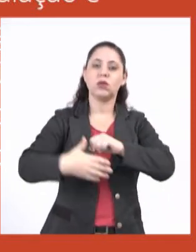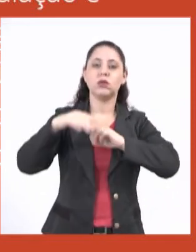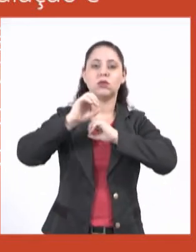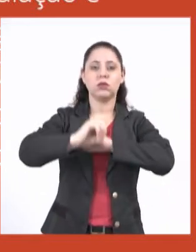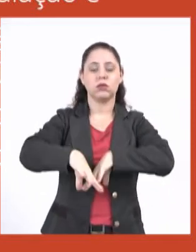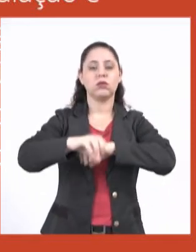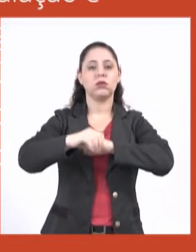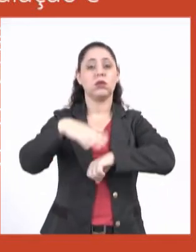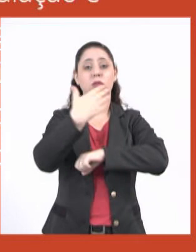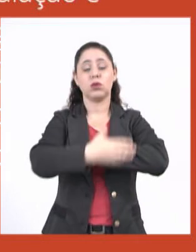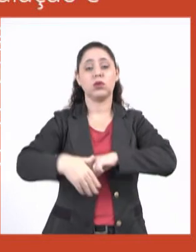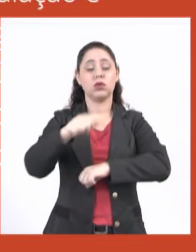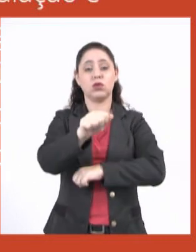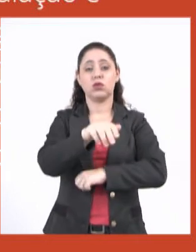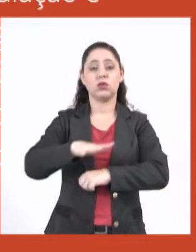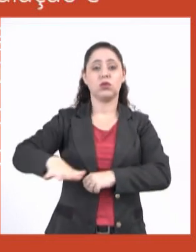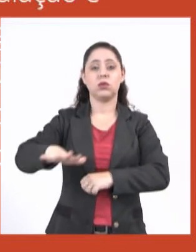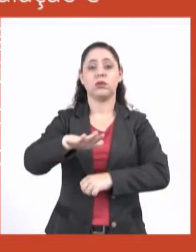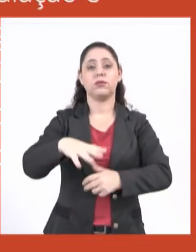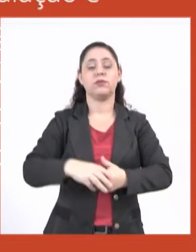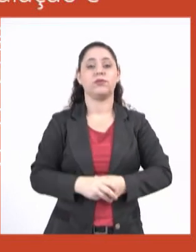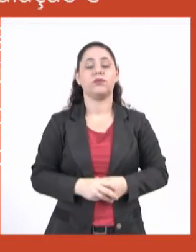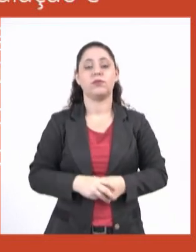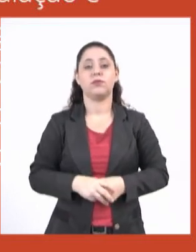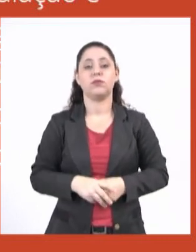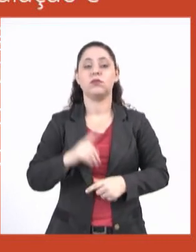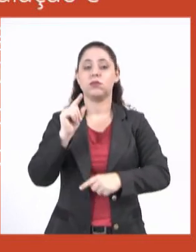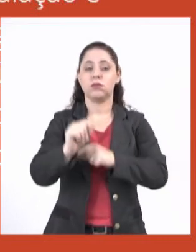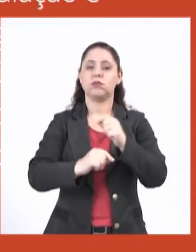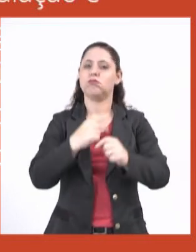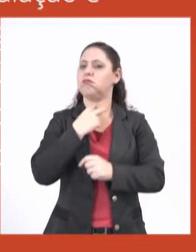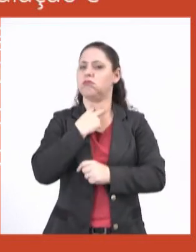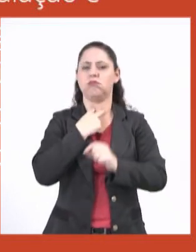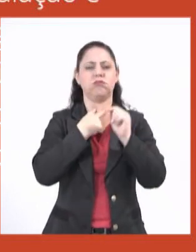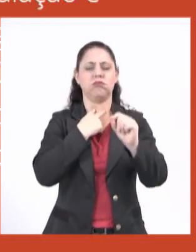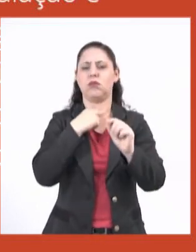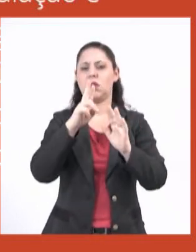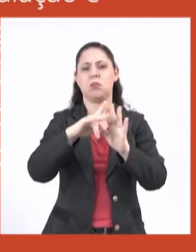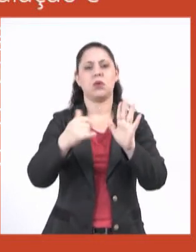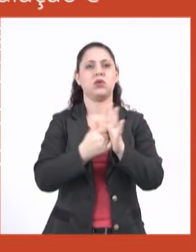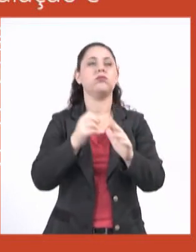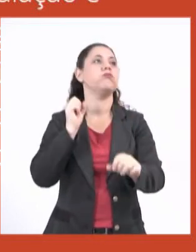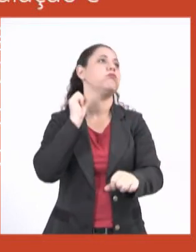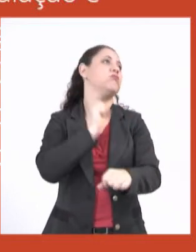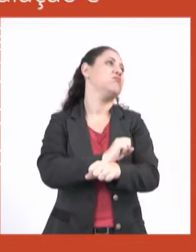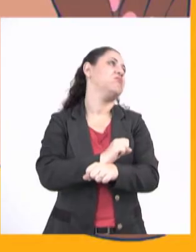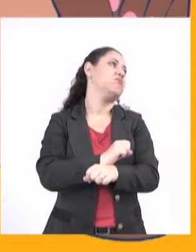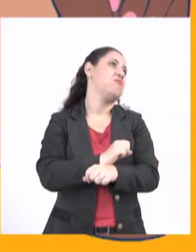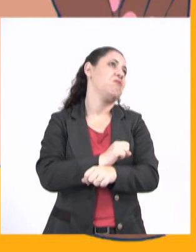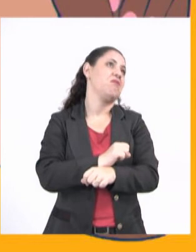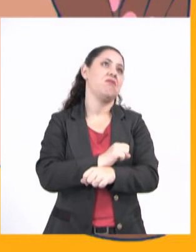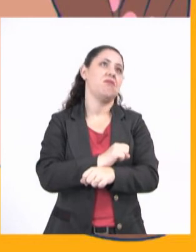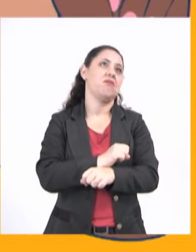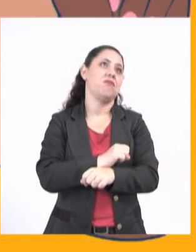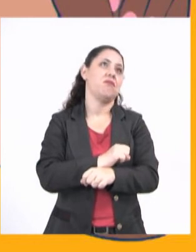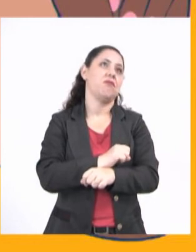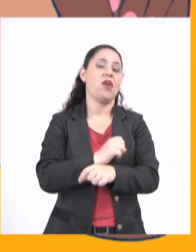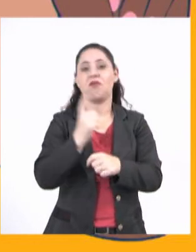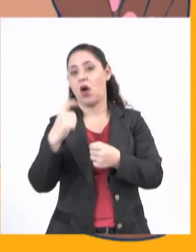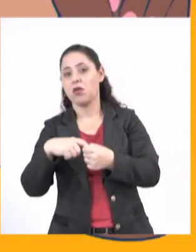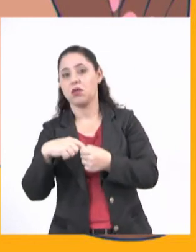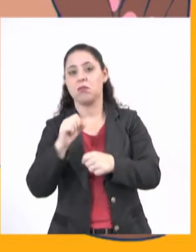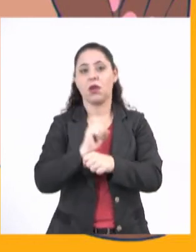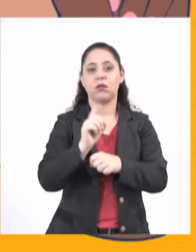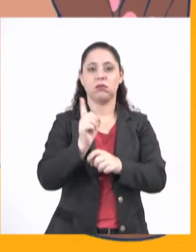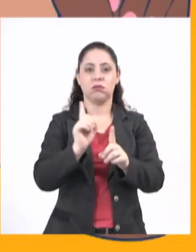educação, proteção social, e que isso não pode ser um programa que pare simplesmente de uma hora para outra. Então a